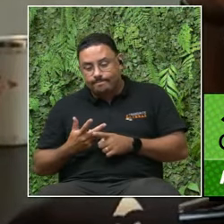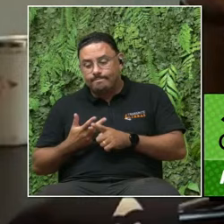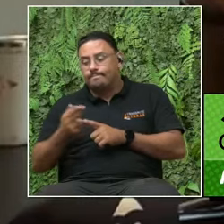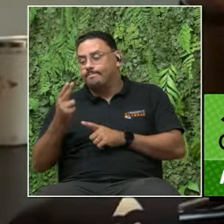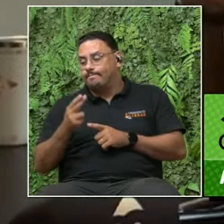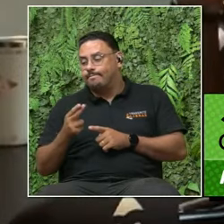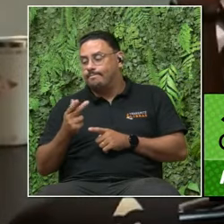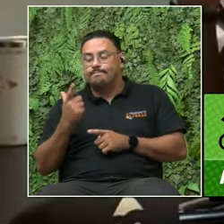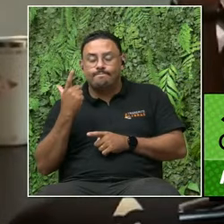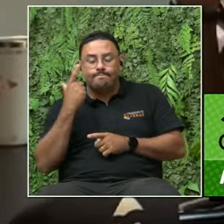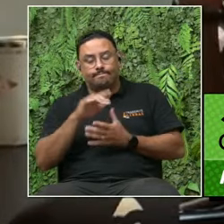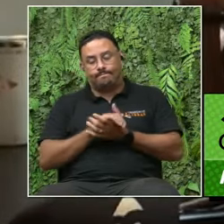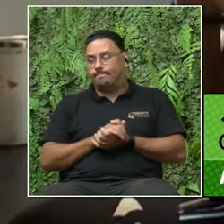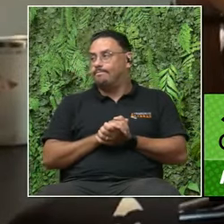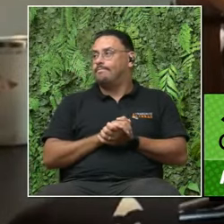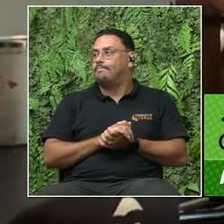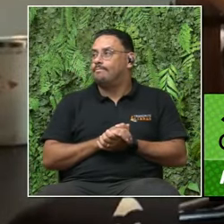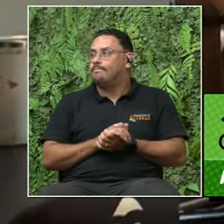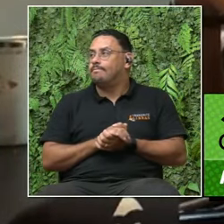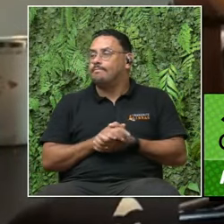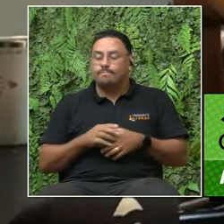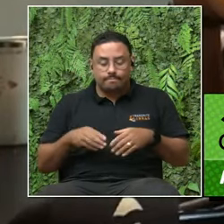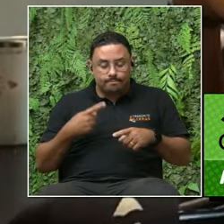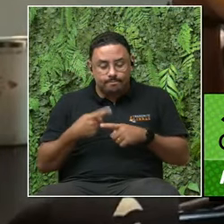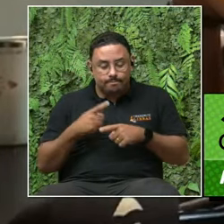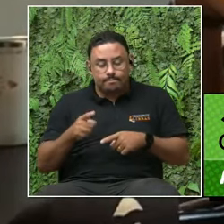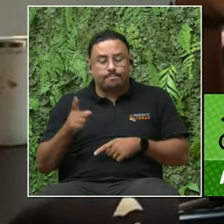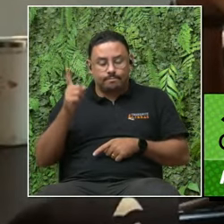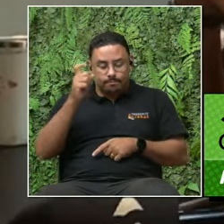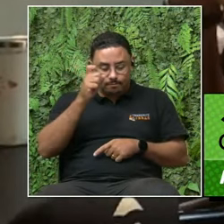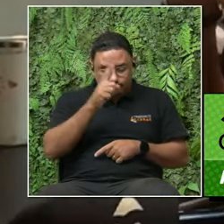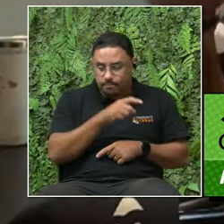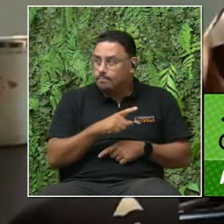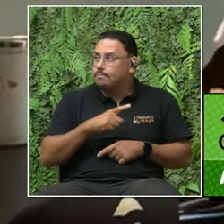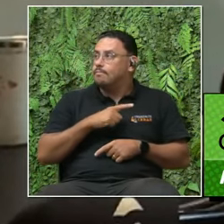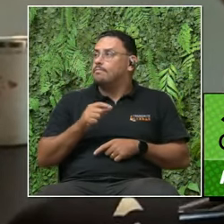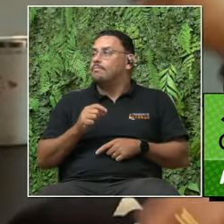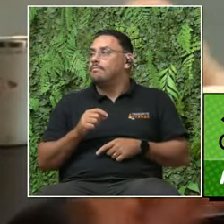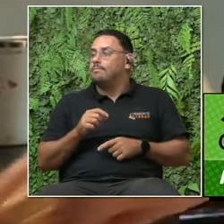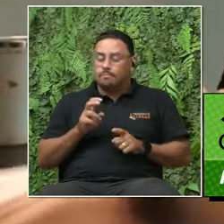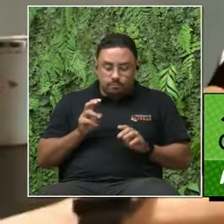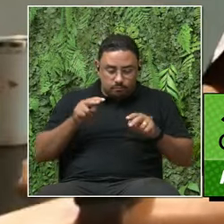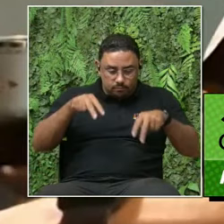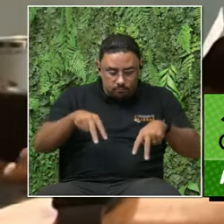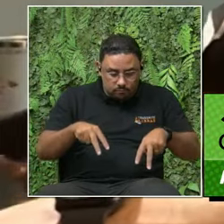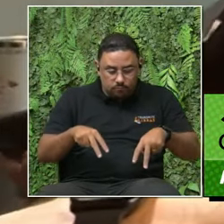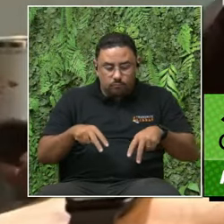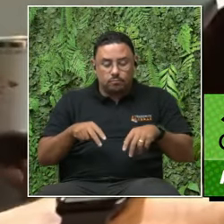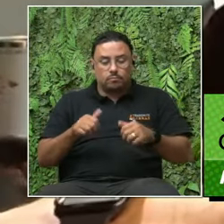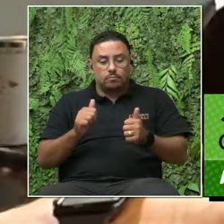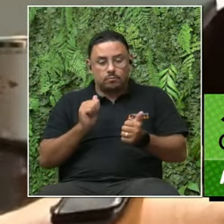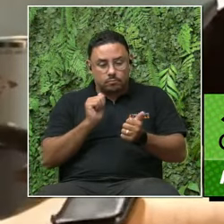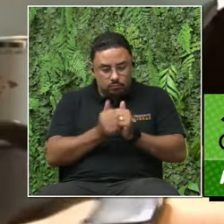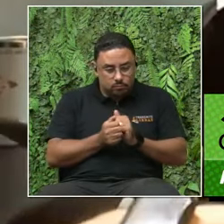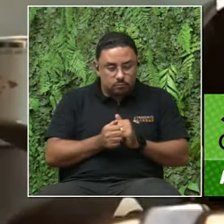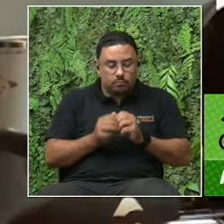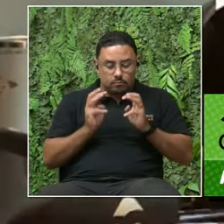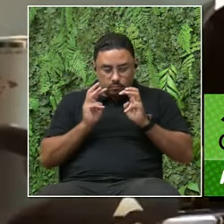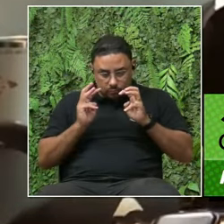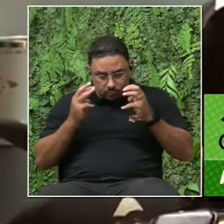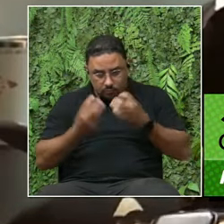Atlético mas muito pelo pela a a dificuldade que ele impôs ao Atlético jogando lá na arena